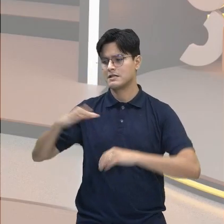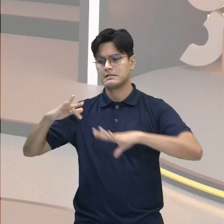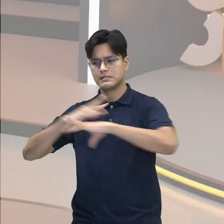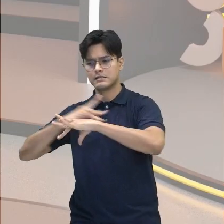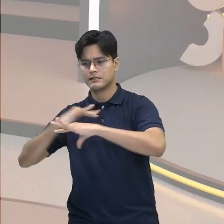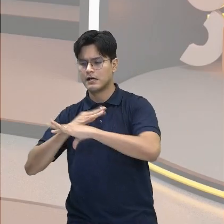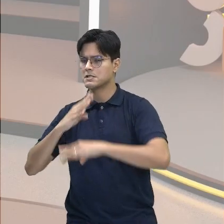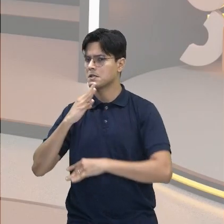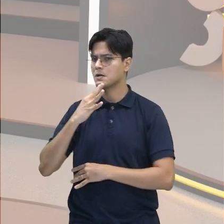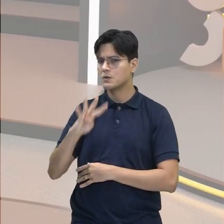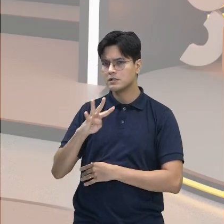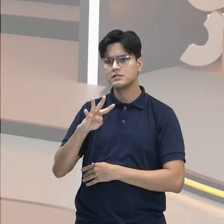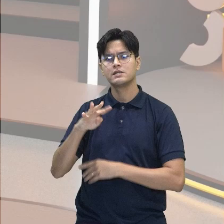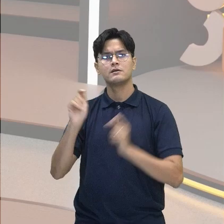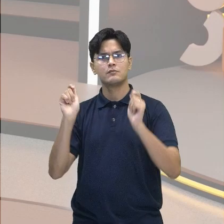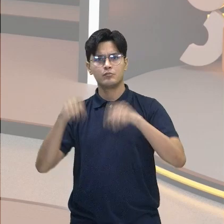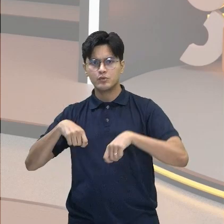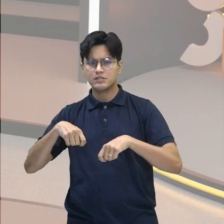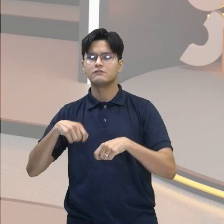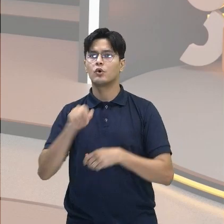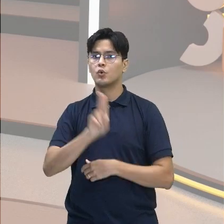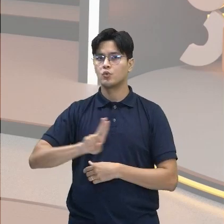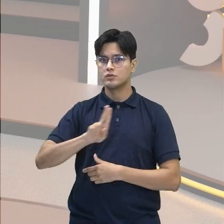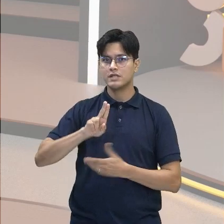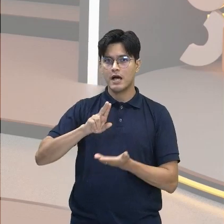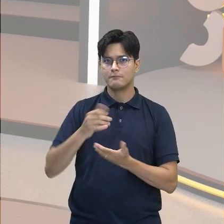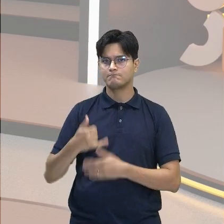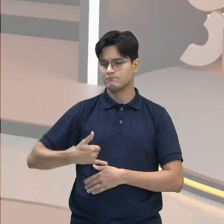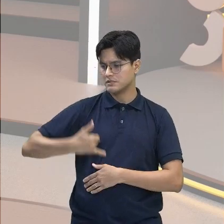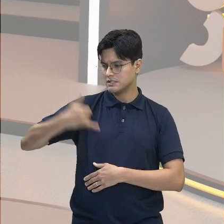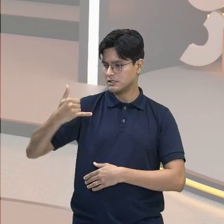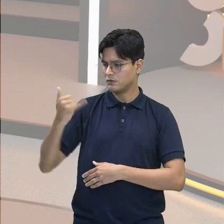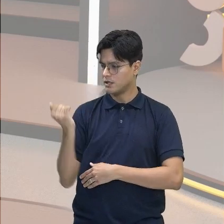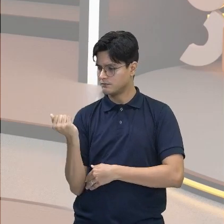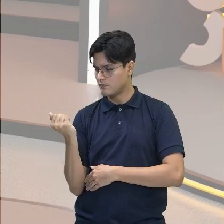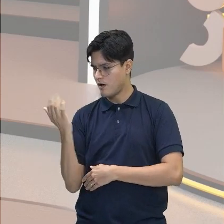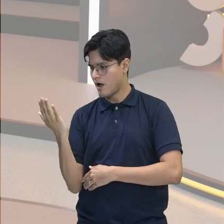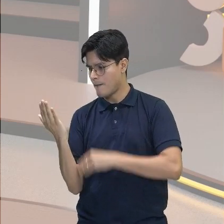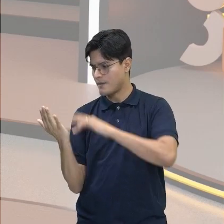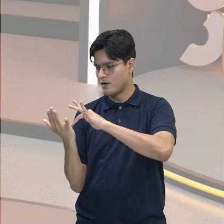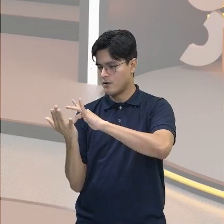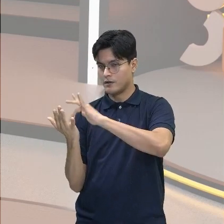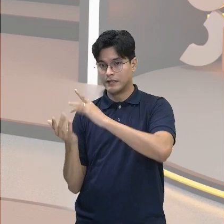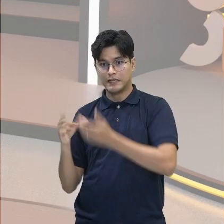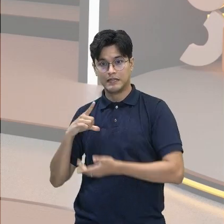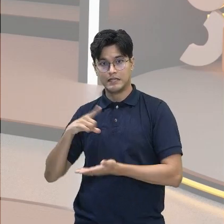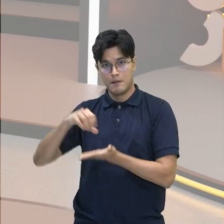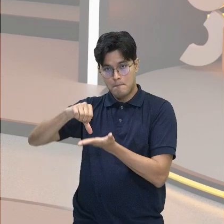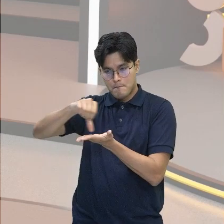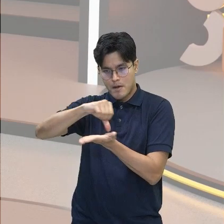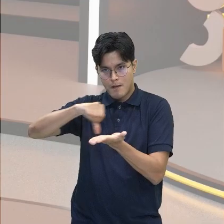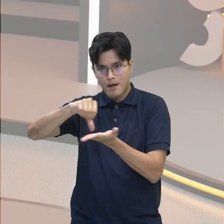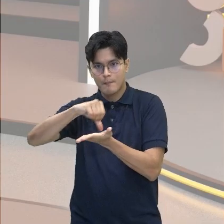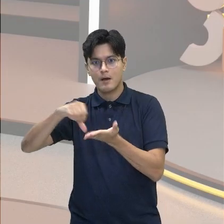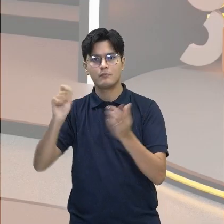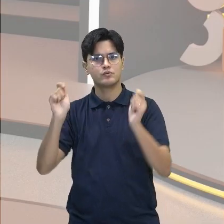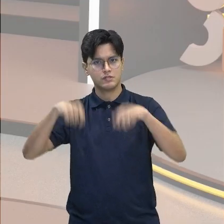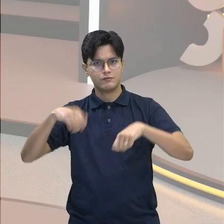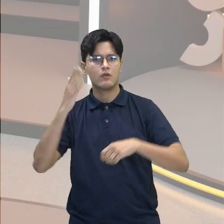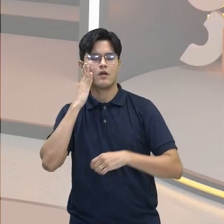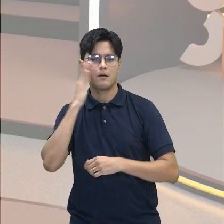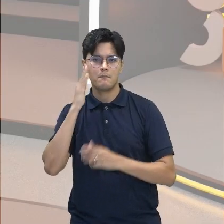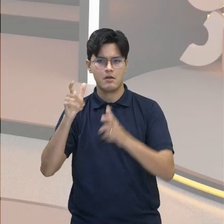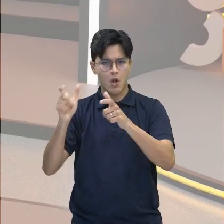rota para onde você quer chegar. Antes não, eles utilizavam equipamentos mais rudimentares para fazer